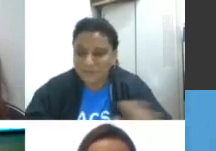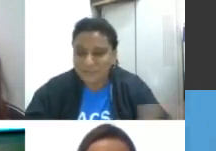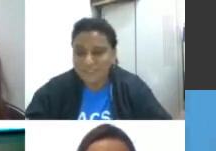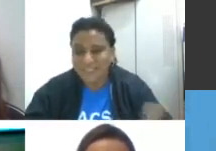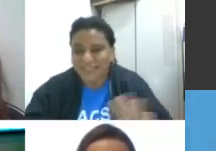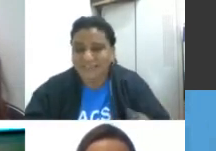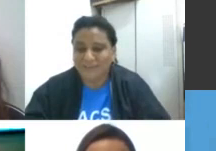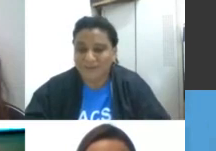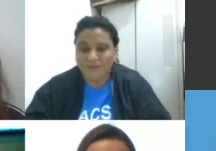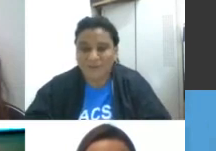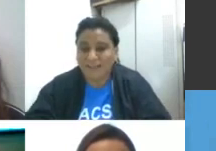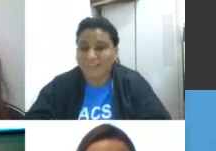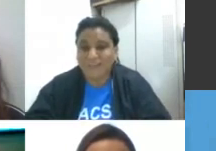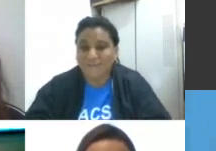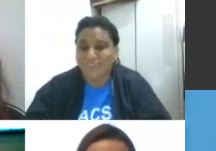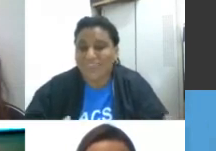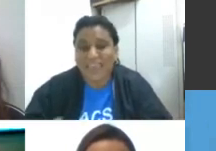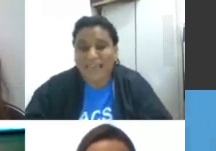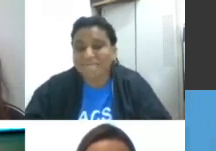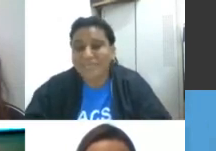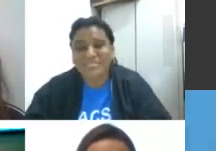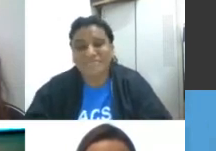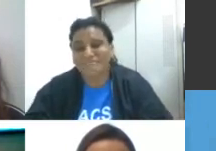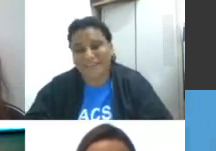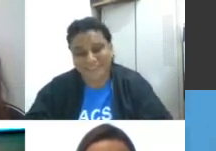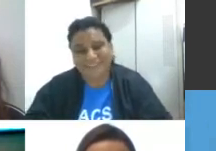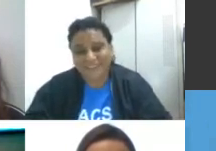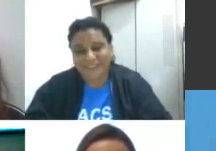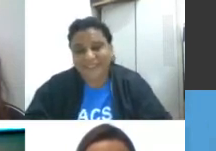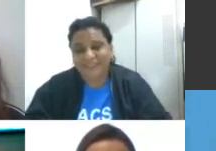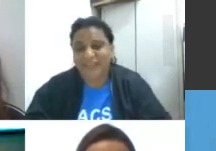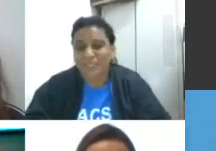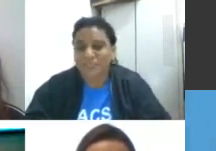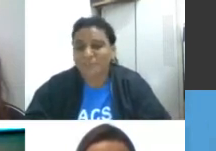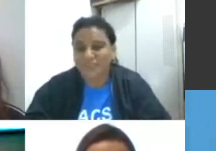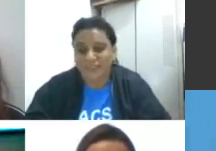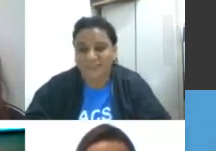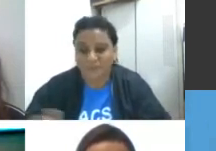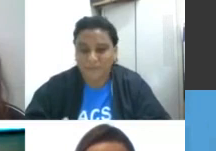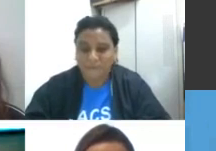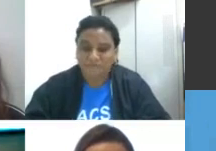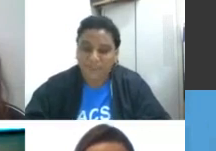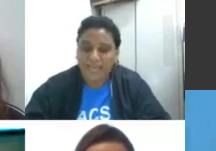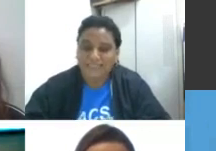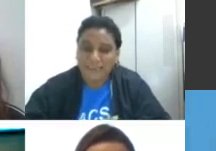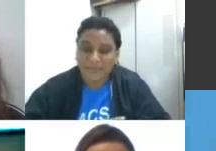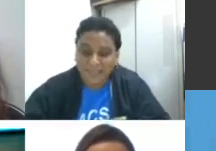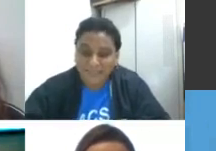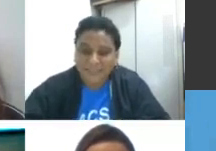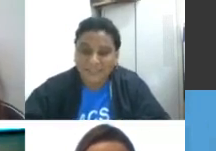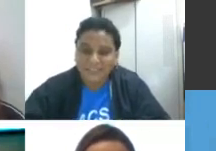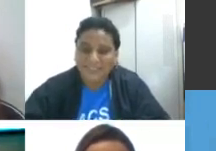números que Jaqueline colocou eu fiquei abismada né 3% as